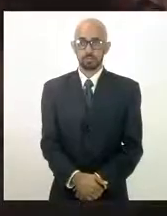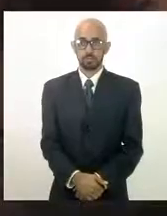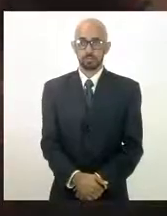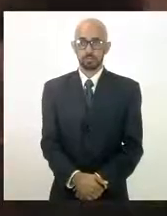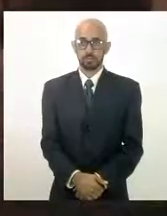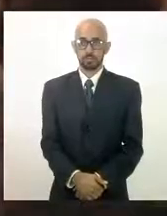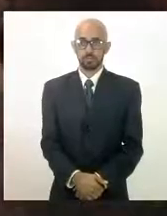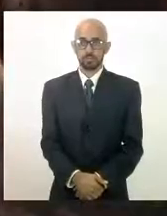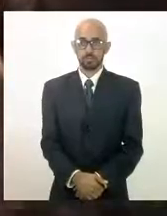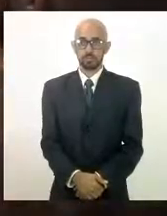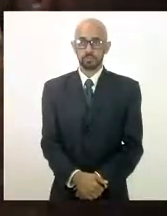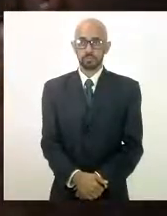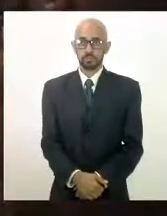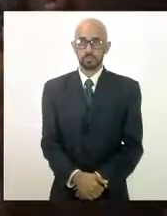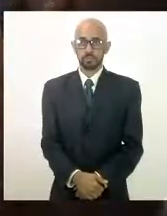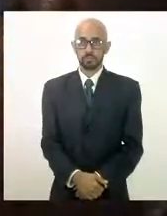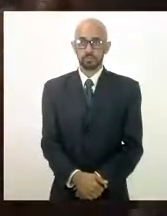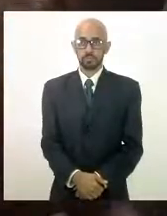Para cá, Taninha.